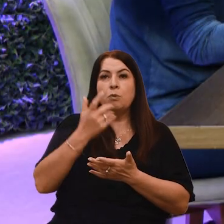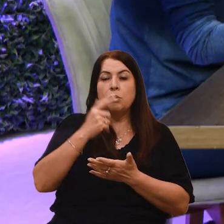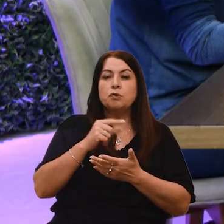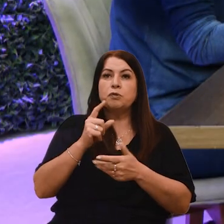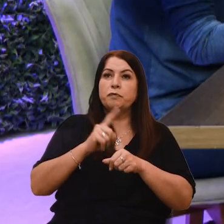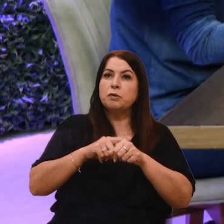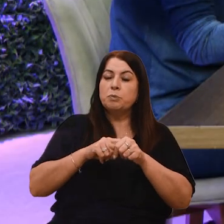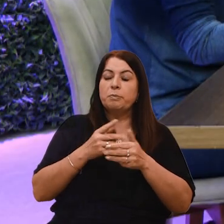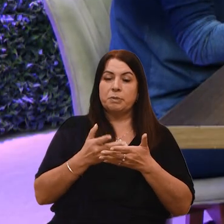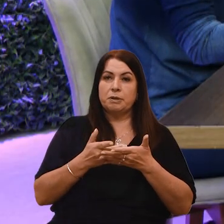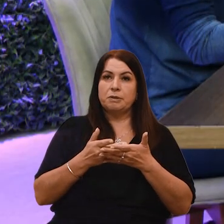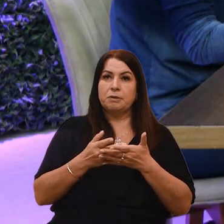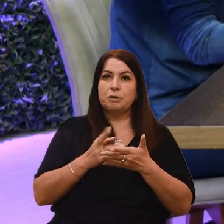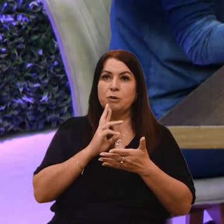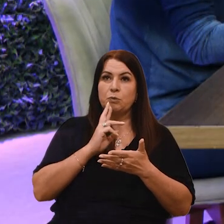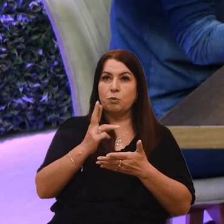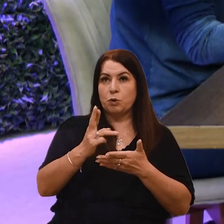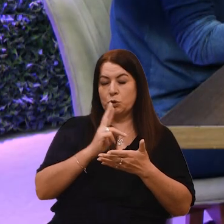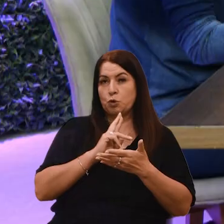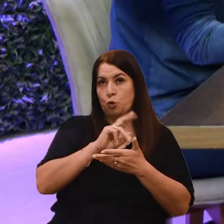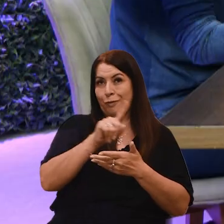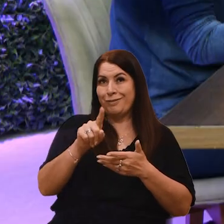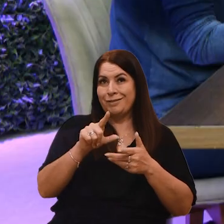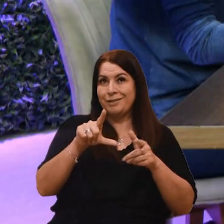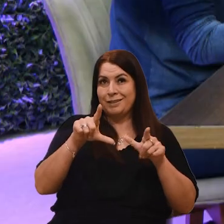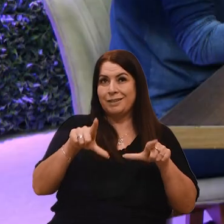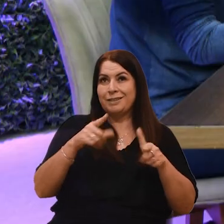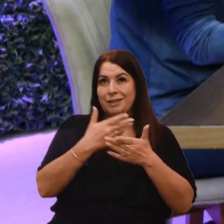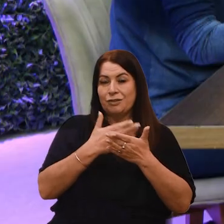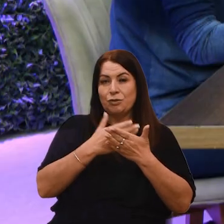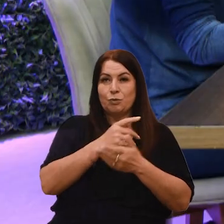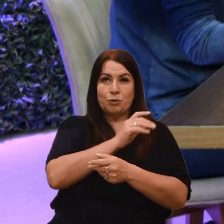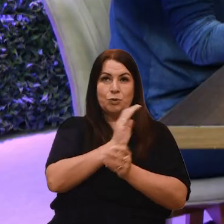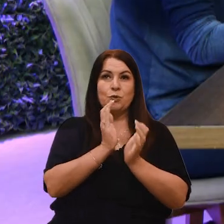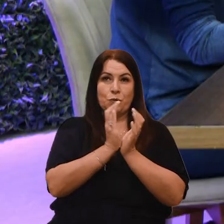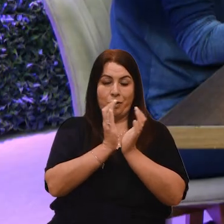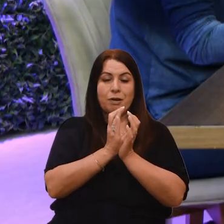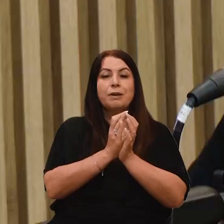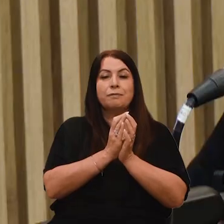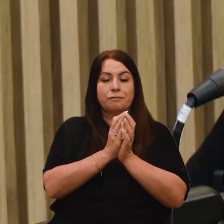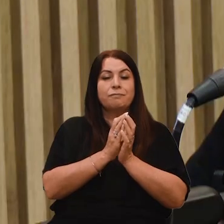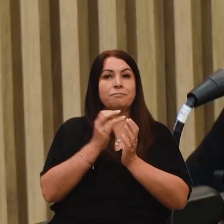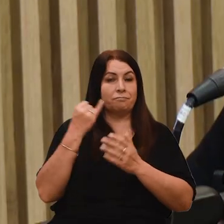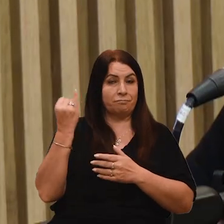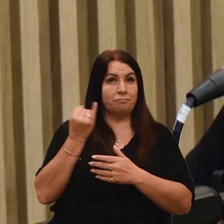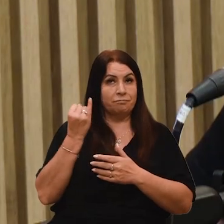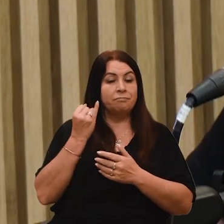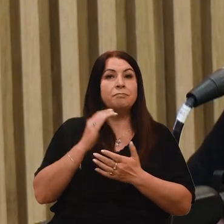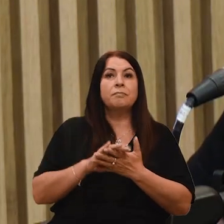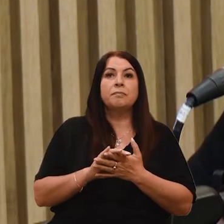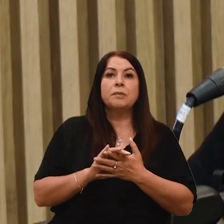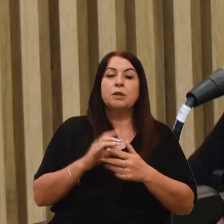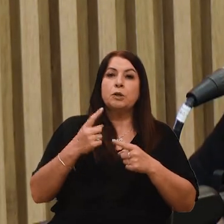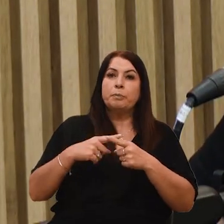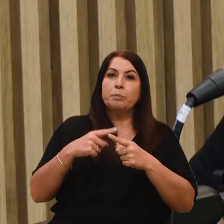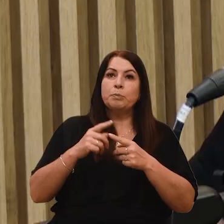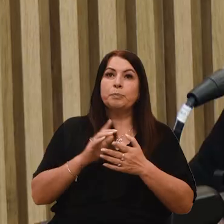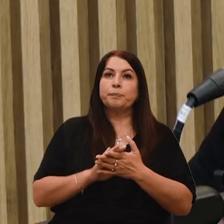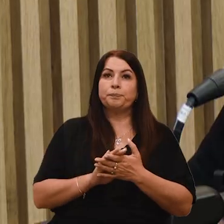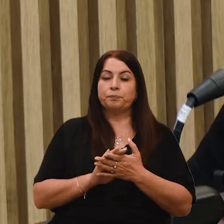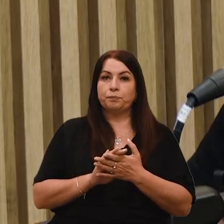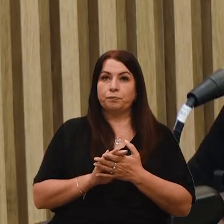dos momentos que o retorno na sala de aula das colegas foi bem significativo, assim,